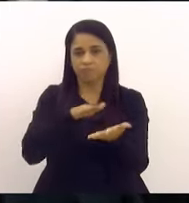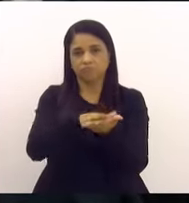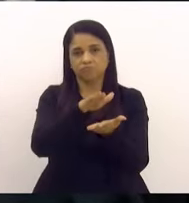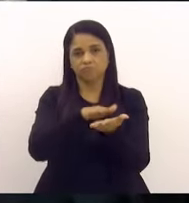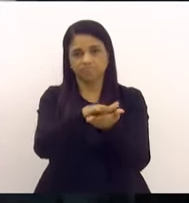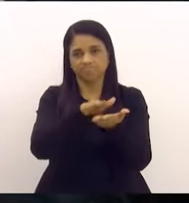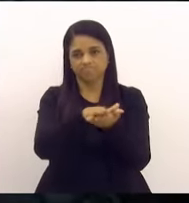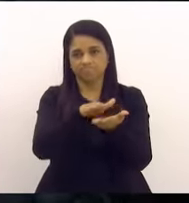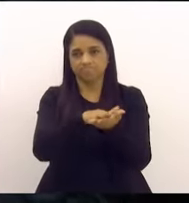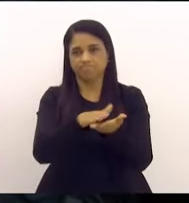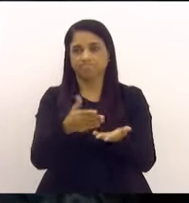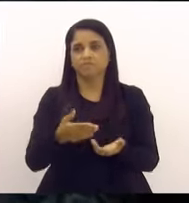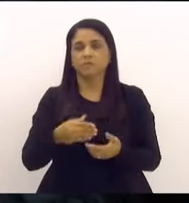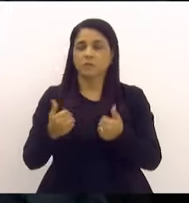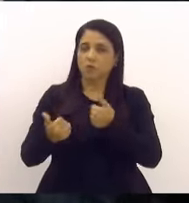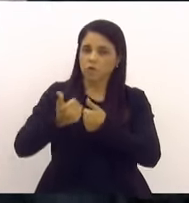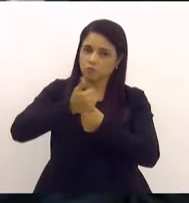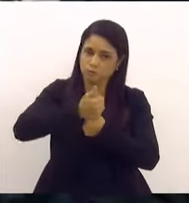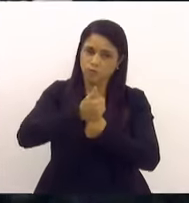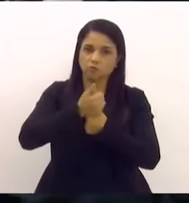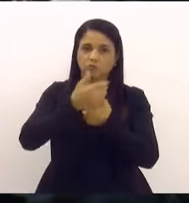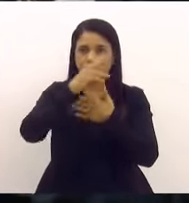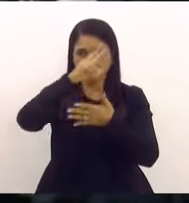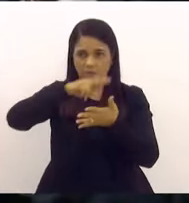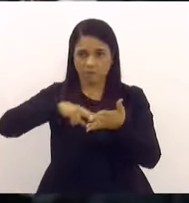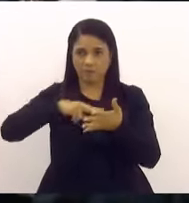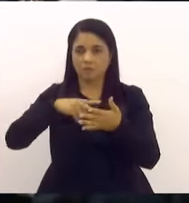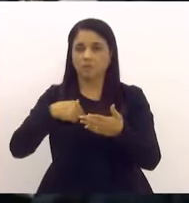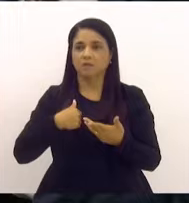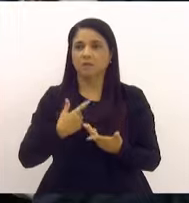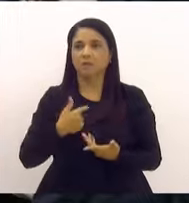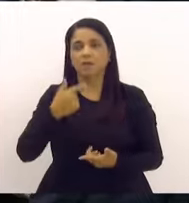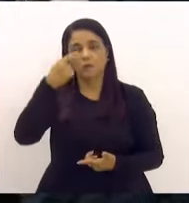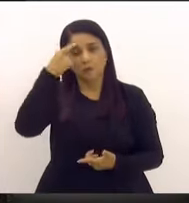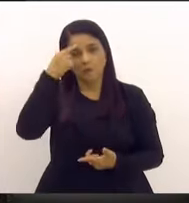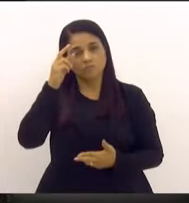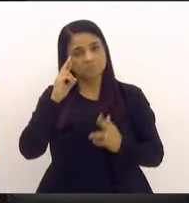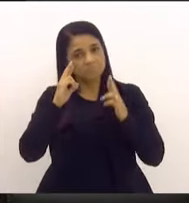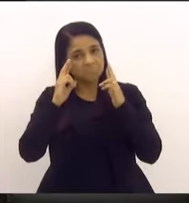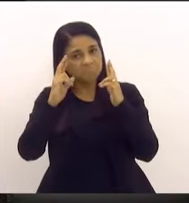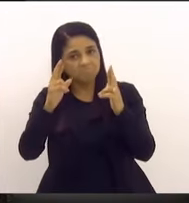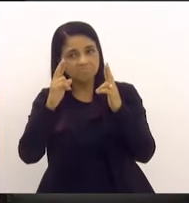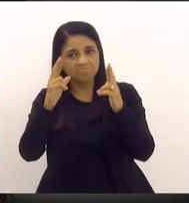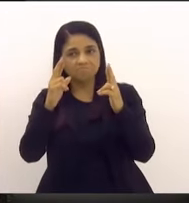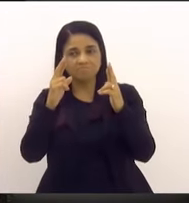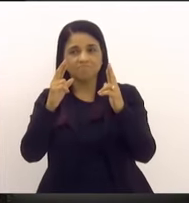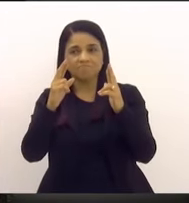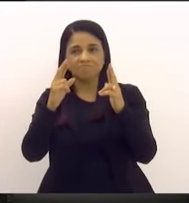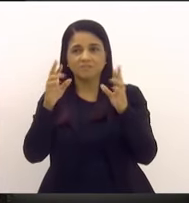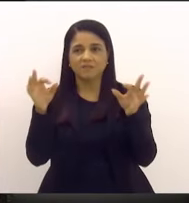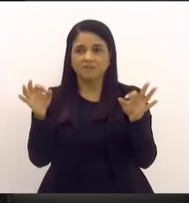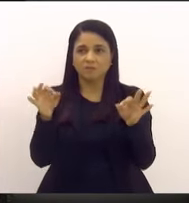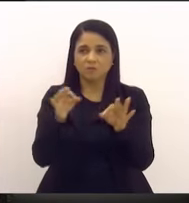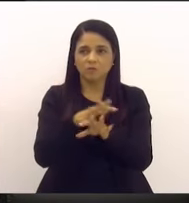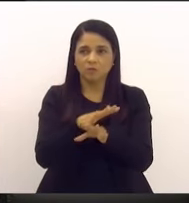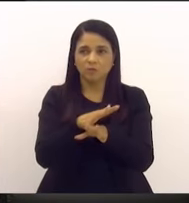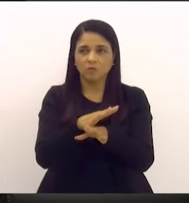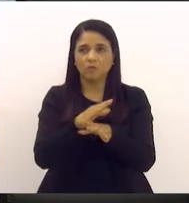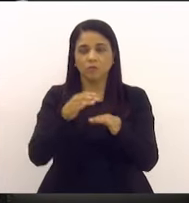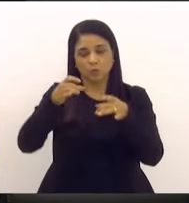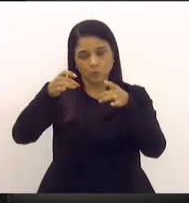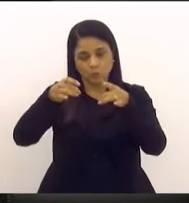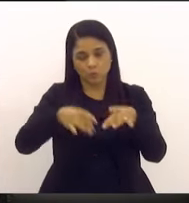publicação. Esse é o substitutivo, senhor presidente. Senhor presidente, eu tinha esperança que ele fosse concluir no